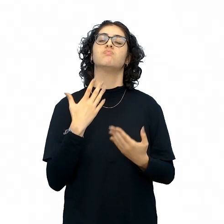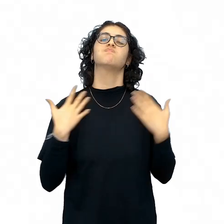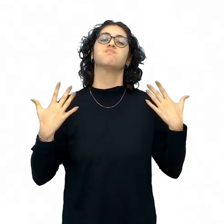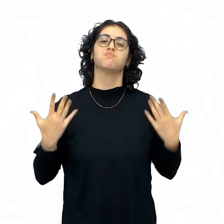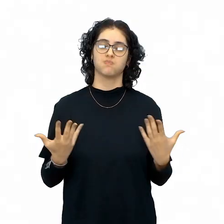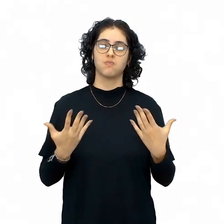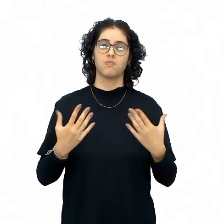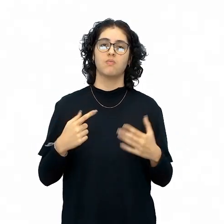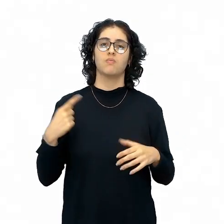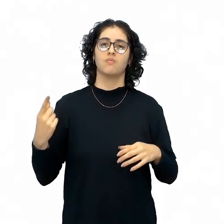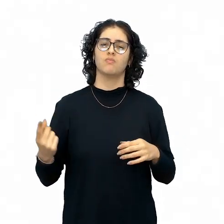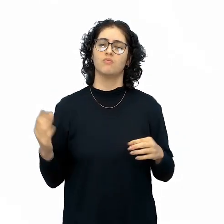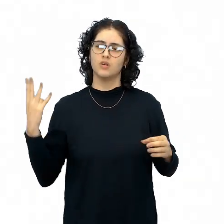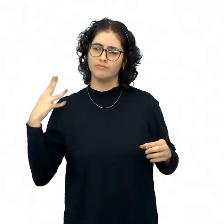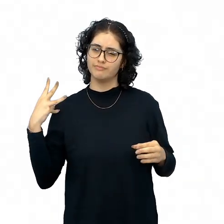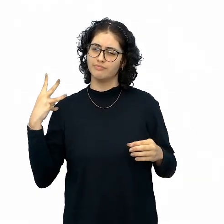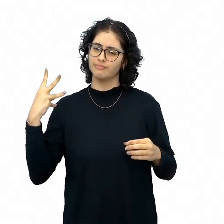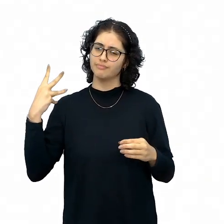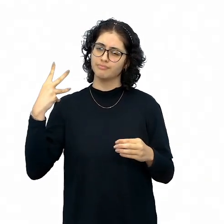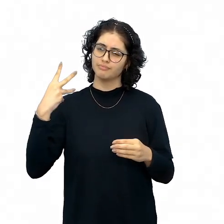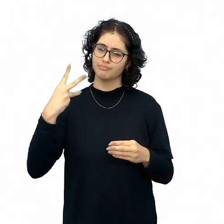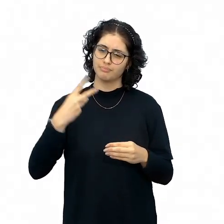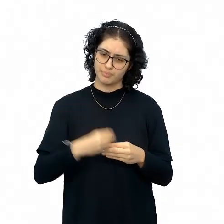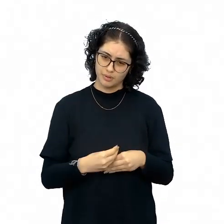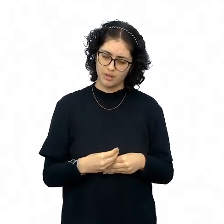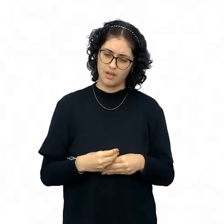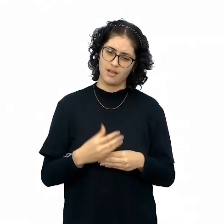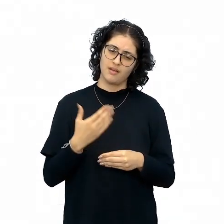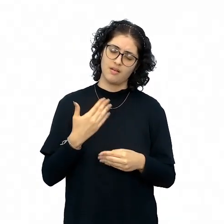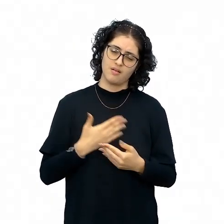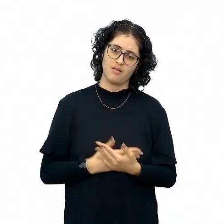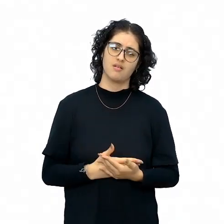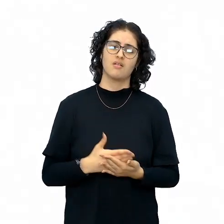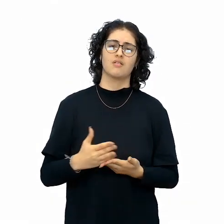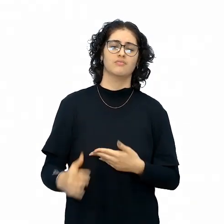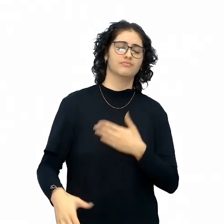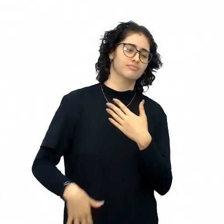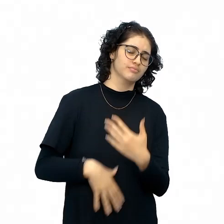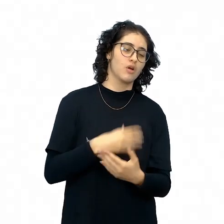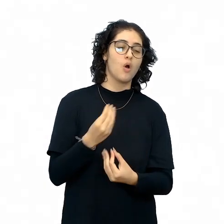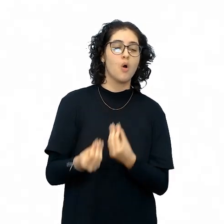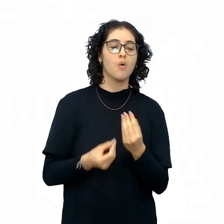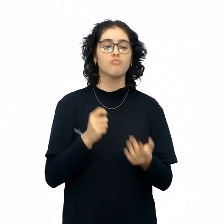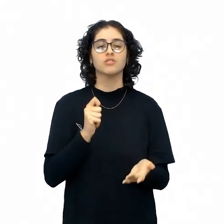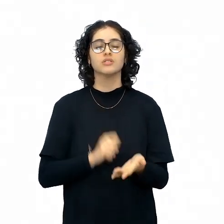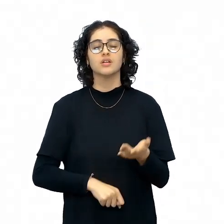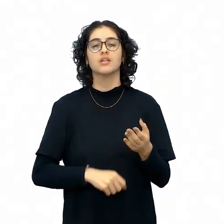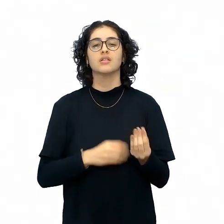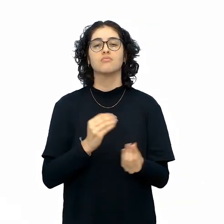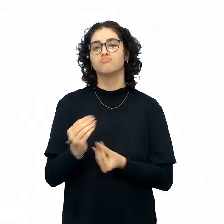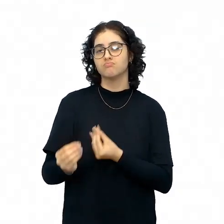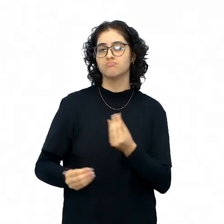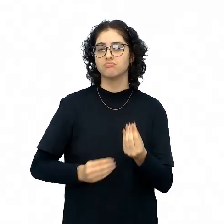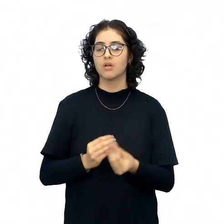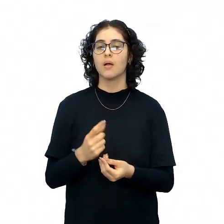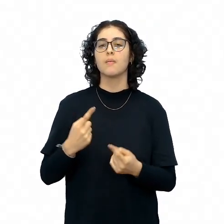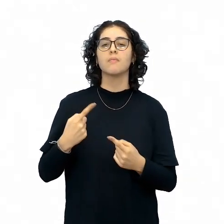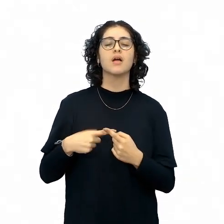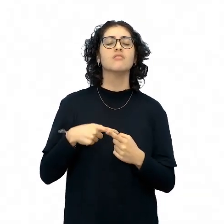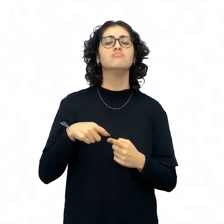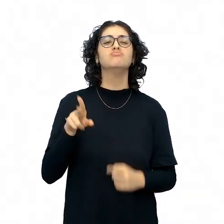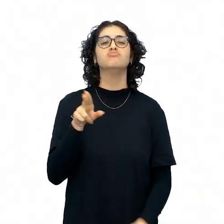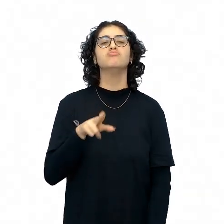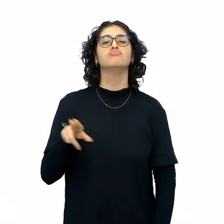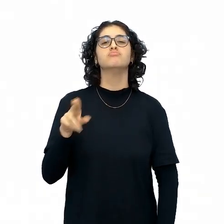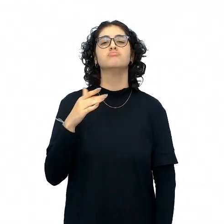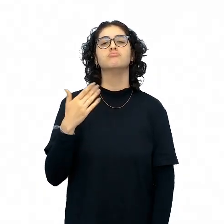Né? Retomem, então, o contexto de produção, de circulação de um abaixo-assinado, para que serve esse gênero, como